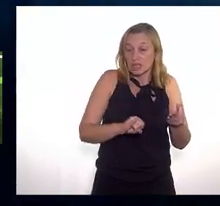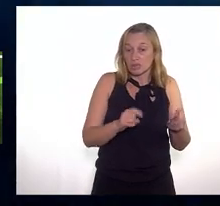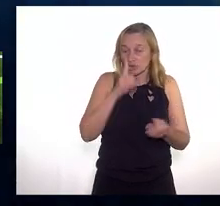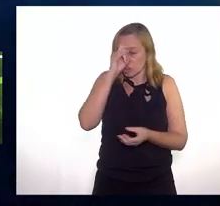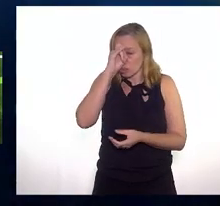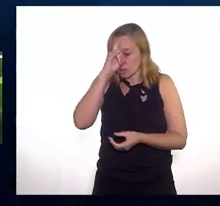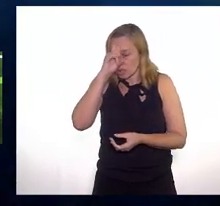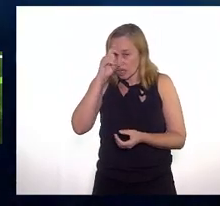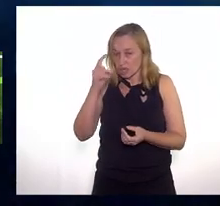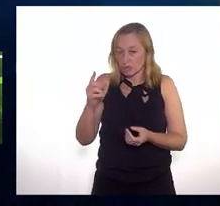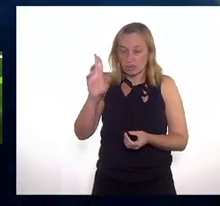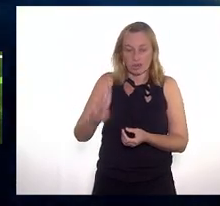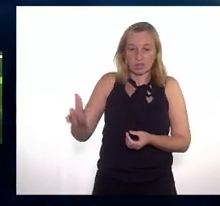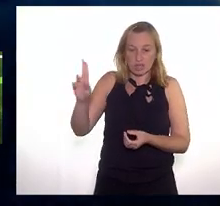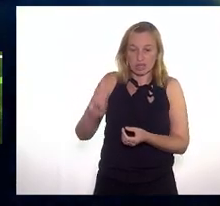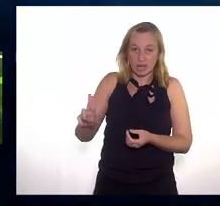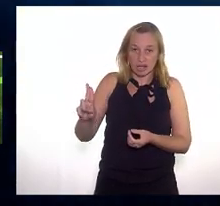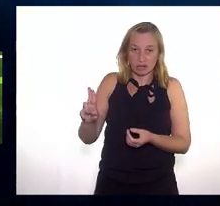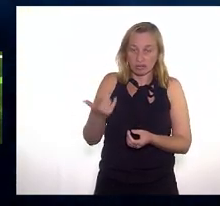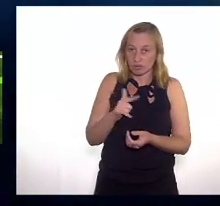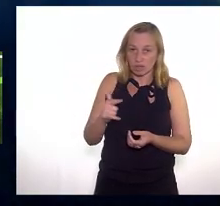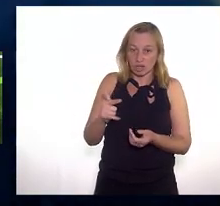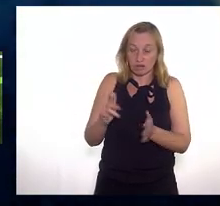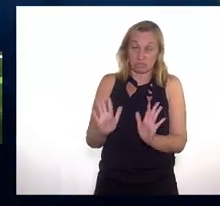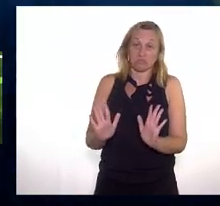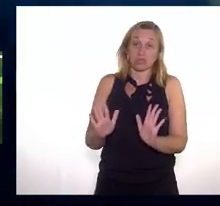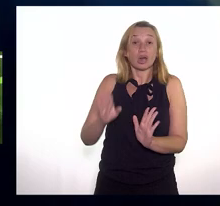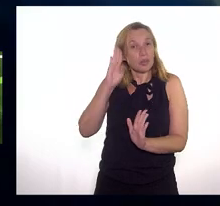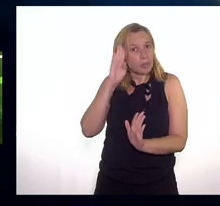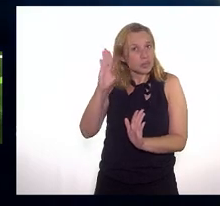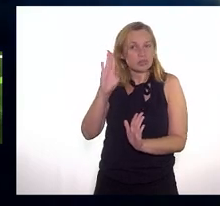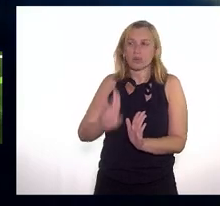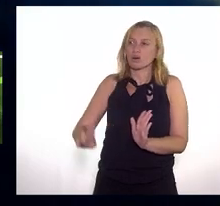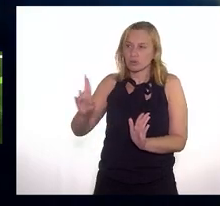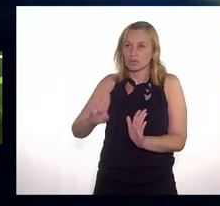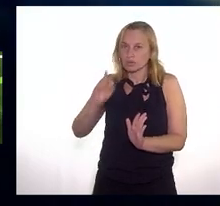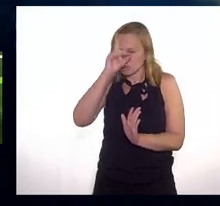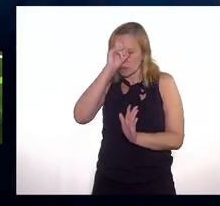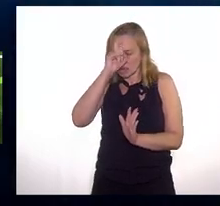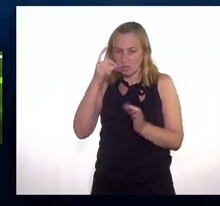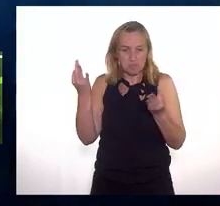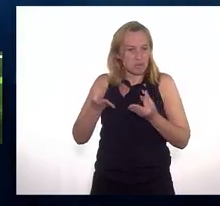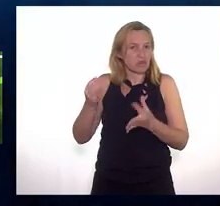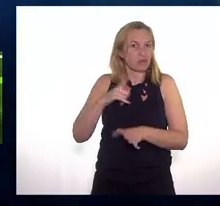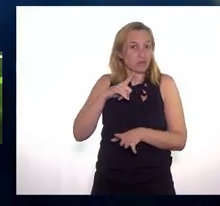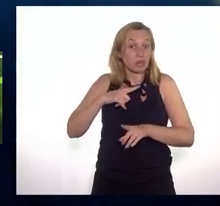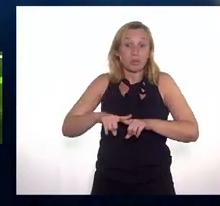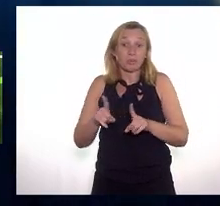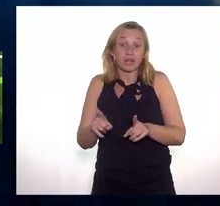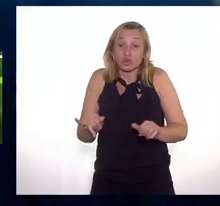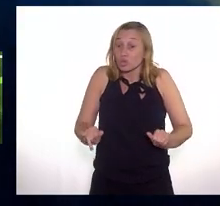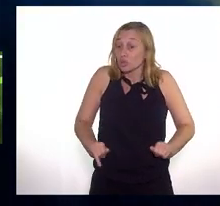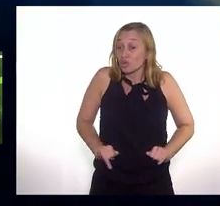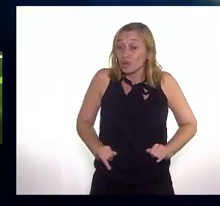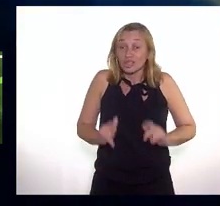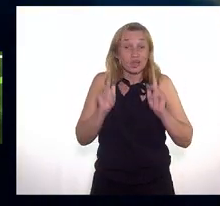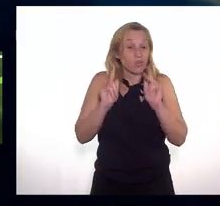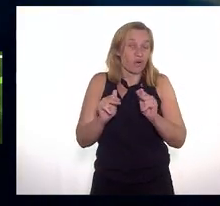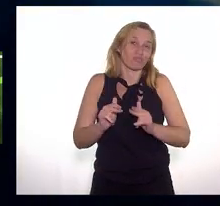universitários. Eles são fundamentais para isso. E nós temos excelentes hospitais universitários, mas estão todos sofrendo o mesmo